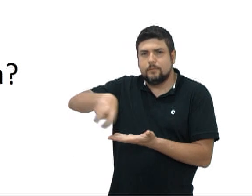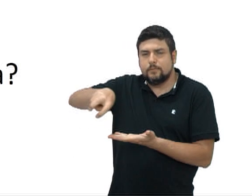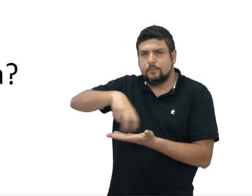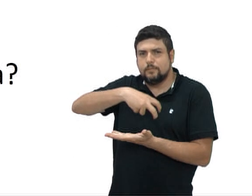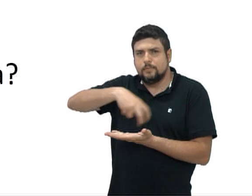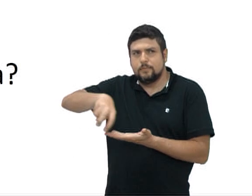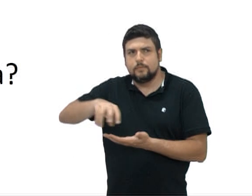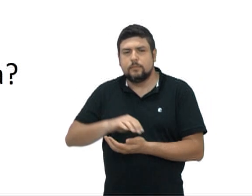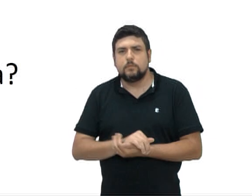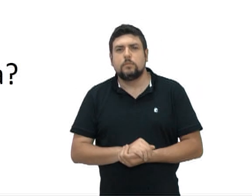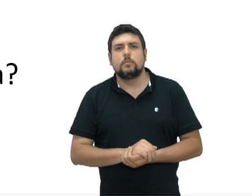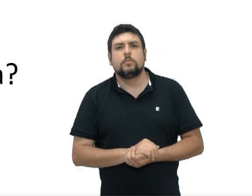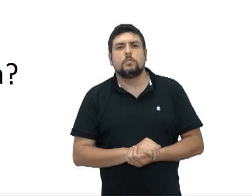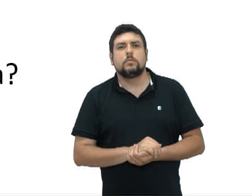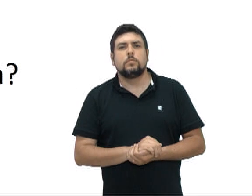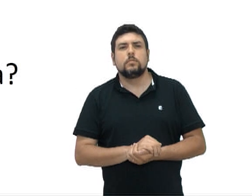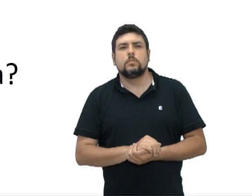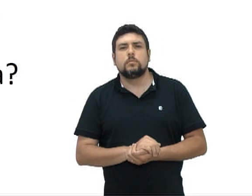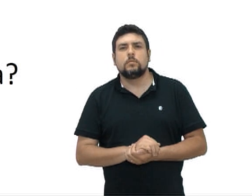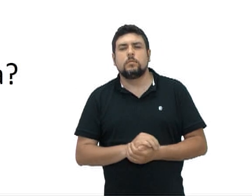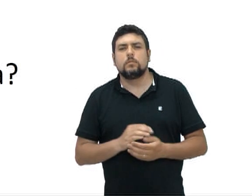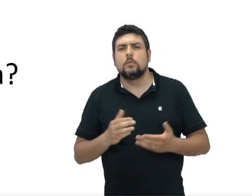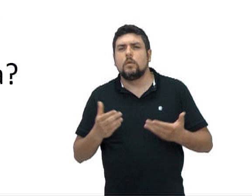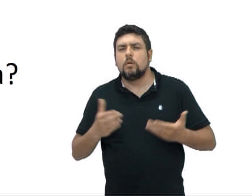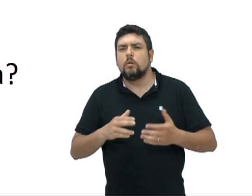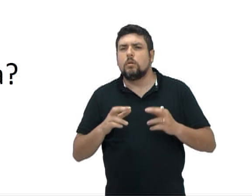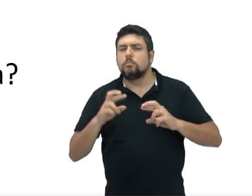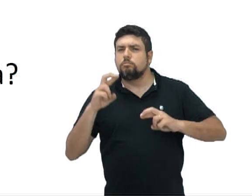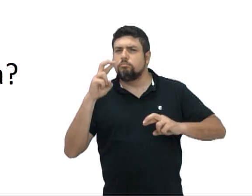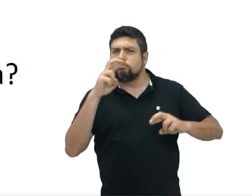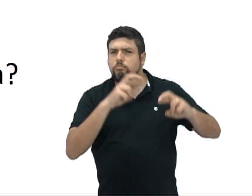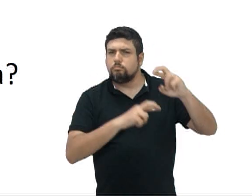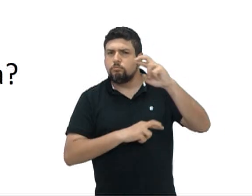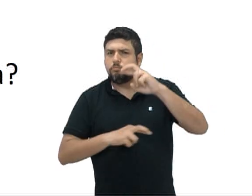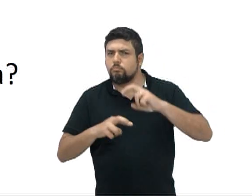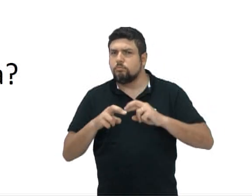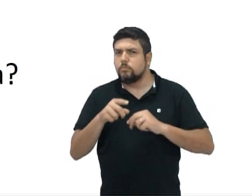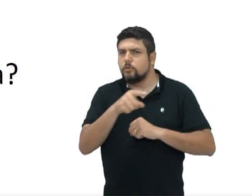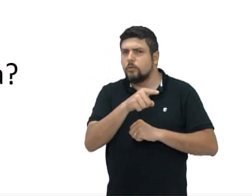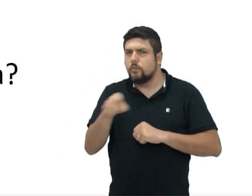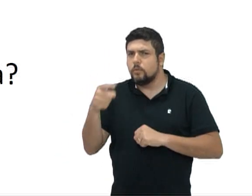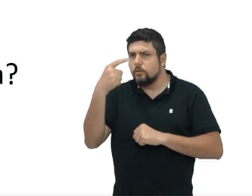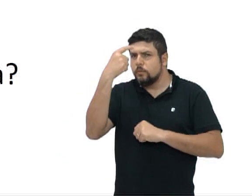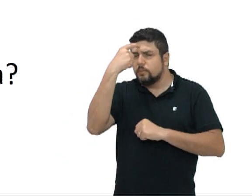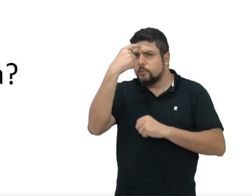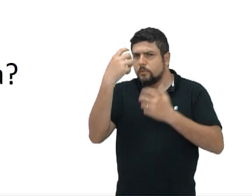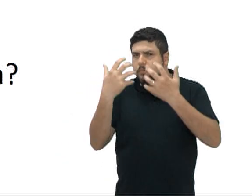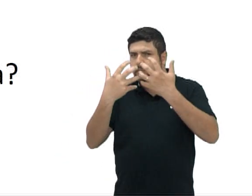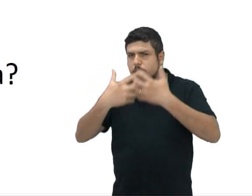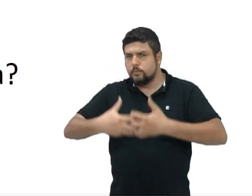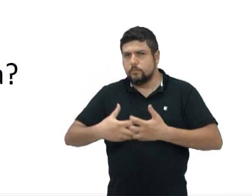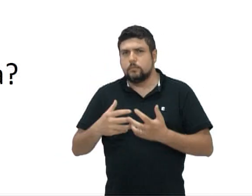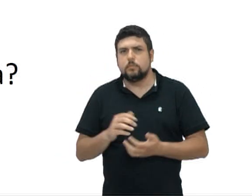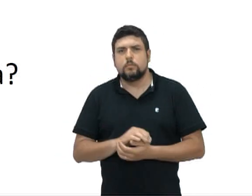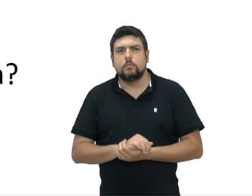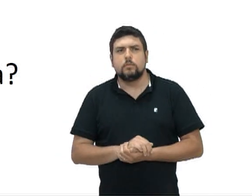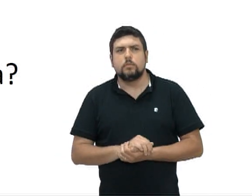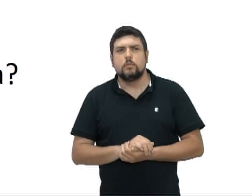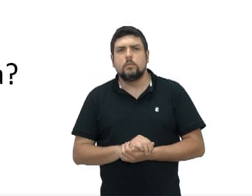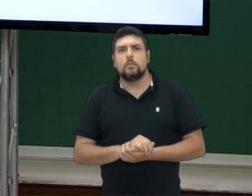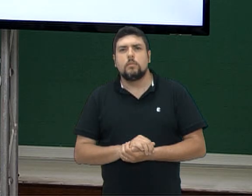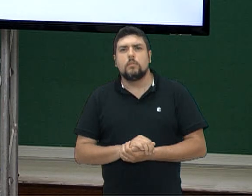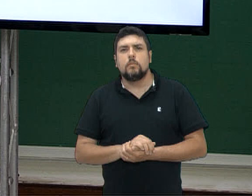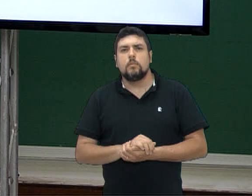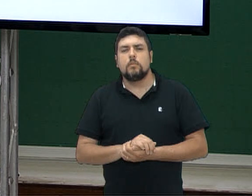diferente. Nós vamos começar com uma avaliação diagnóstica. Vamos exercitar o nosso cérebro. O que é avaliação diagnóstica? Você vai falar o